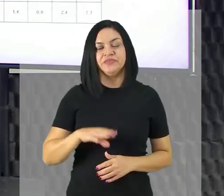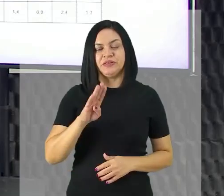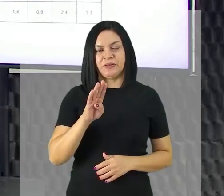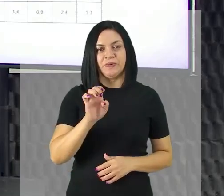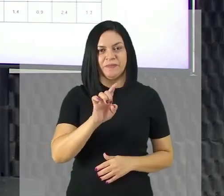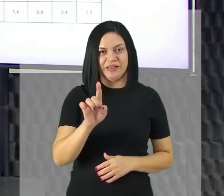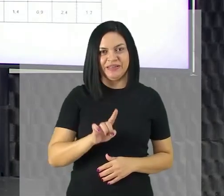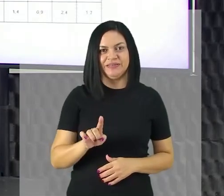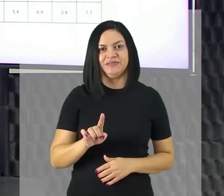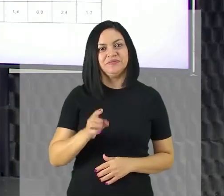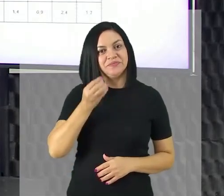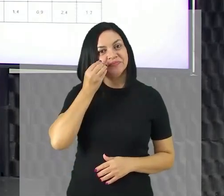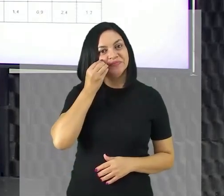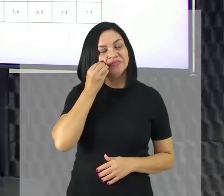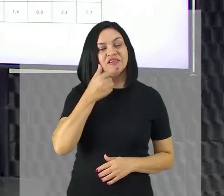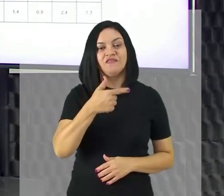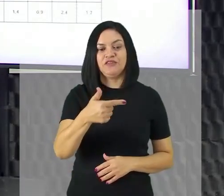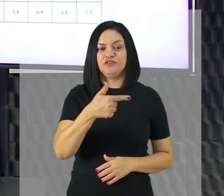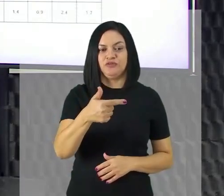Beleza. Então vamos aqui, ó.